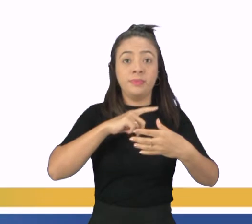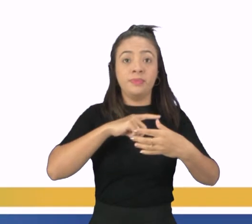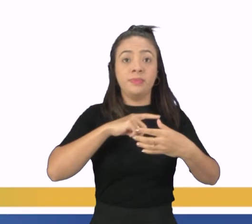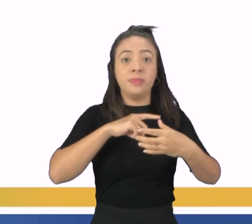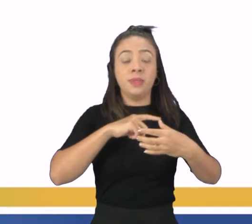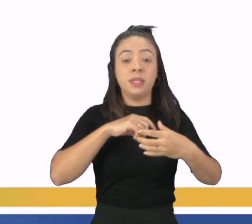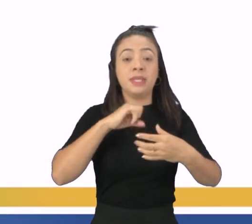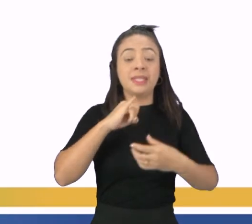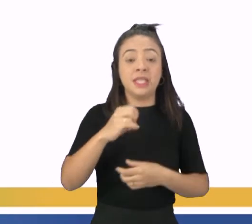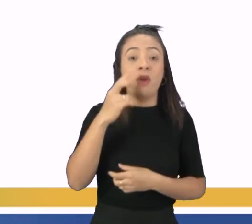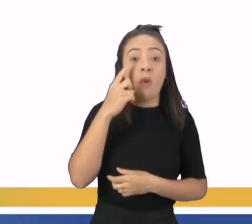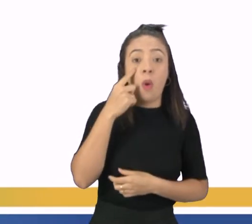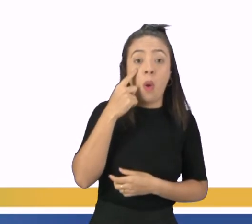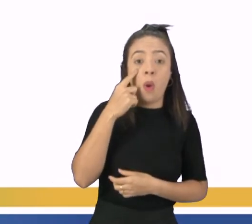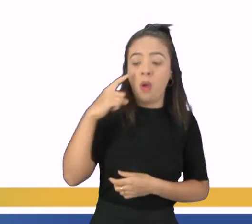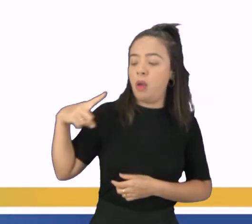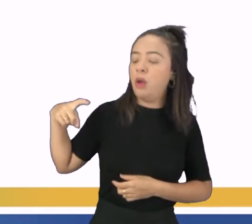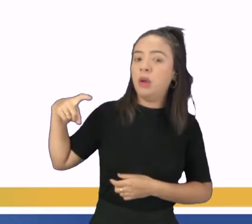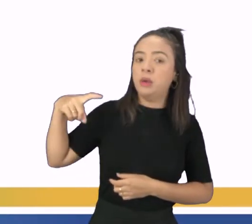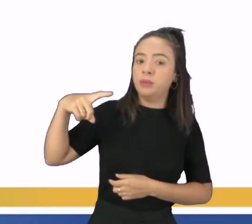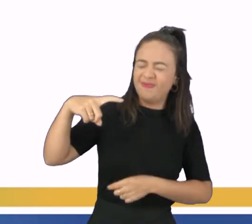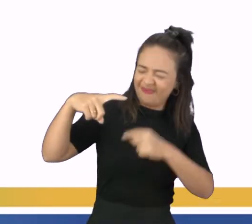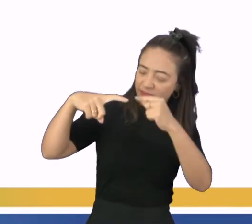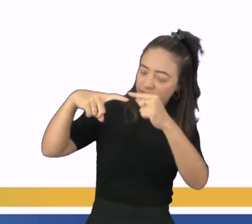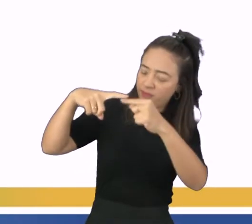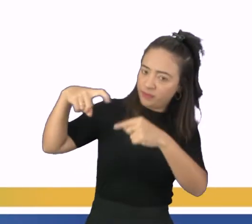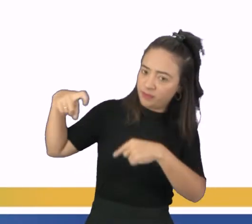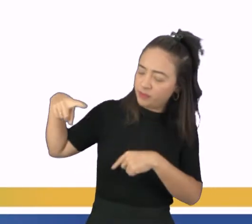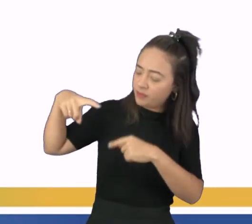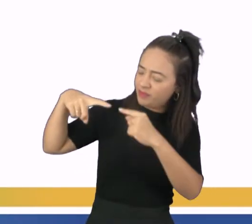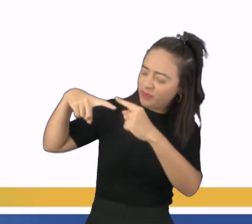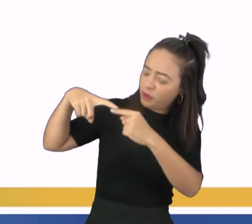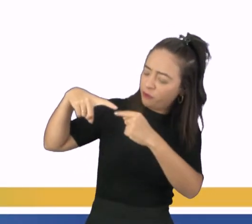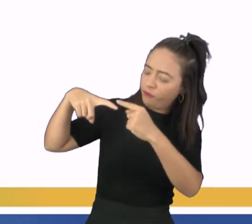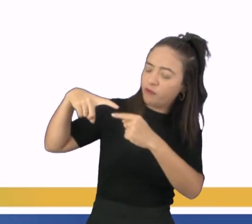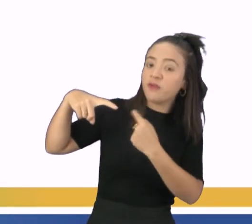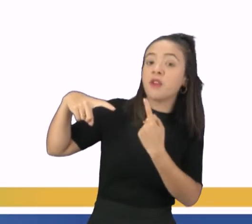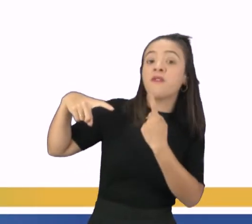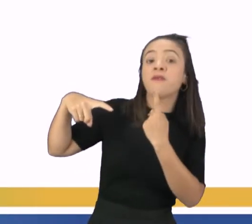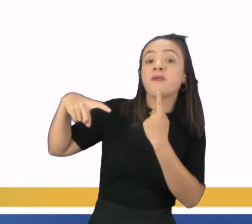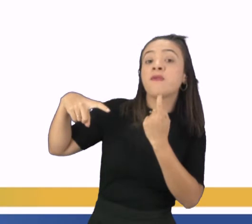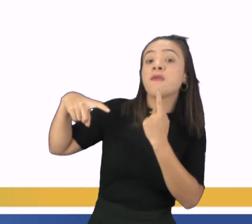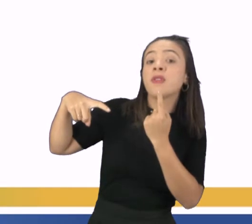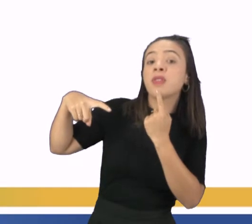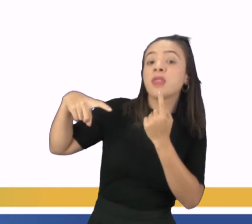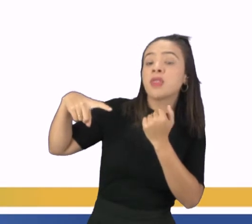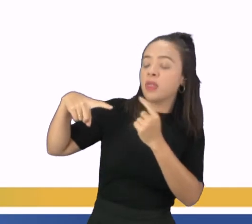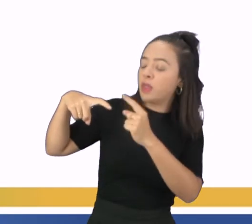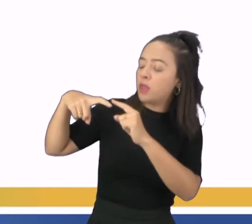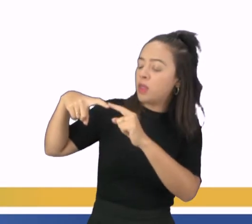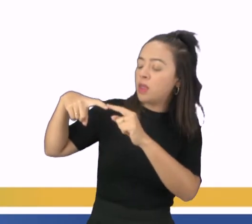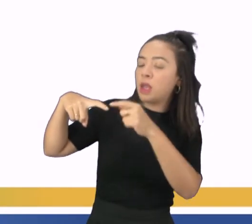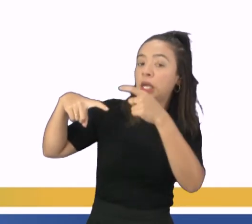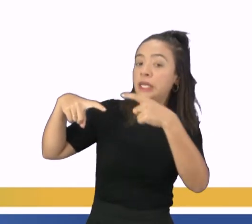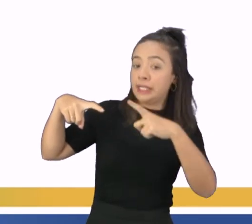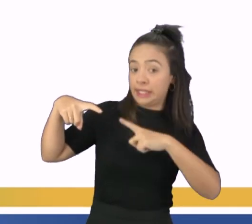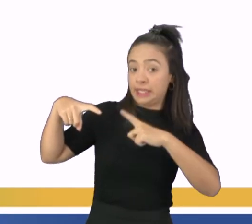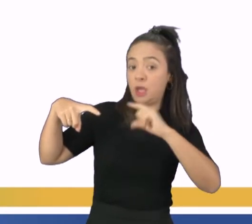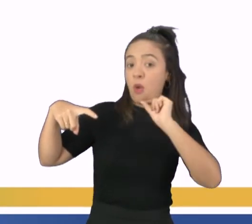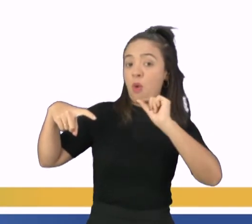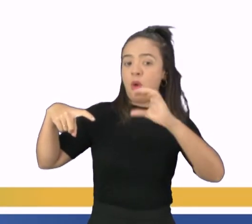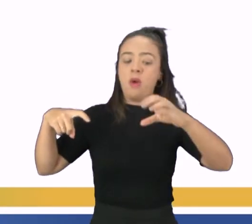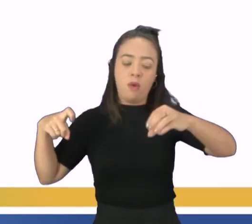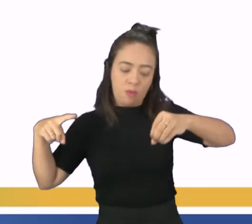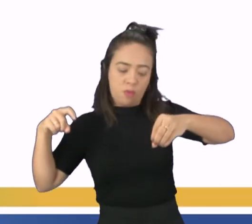vermelha, se vocês olharem na tela ali, na cabeça do espermatozoide tem a partezinha vermelha, é onde está as enzimas que vão ser